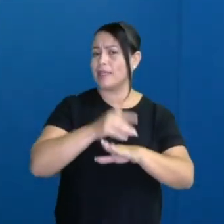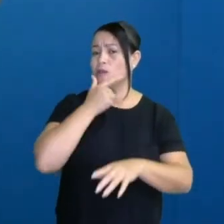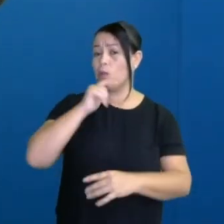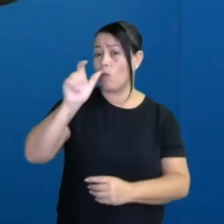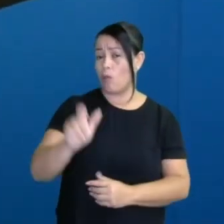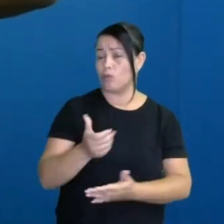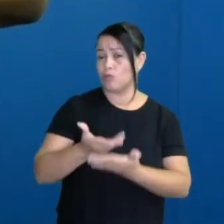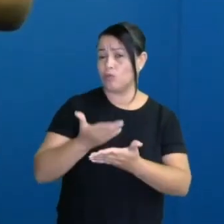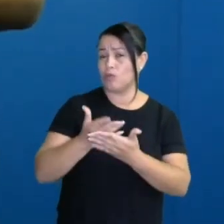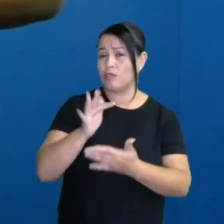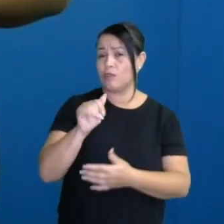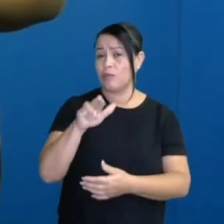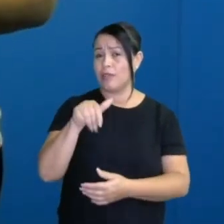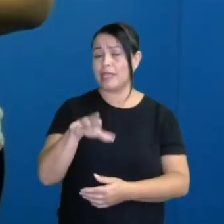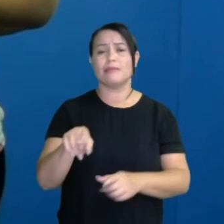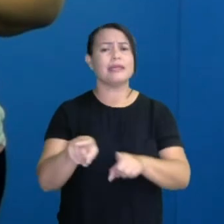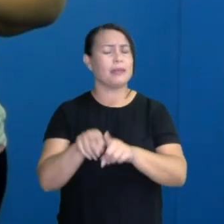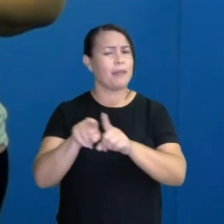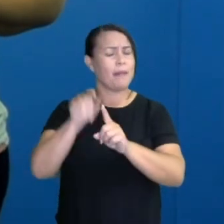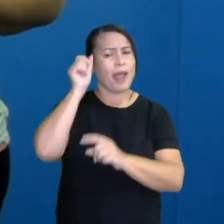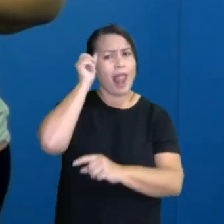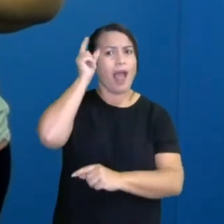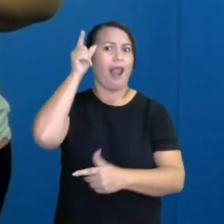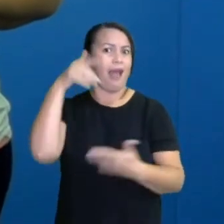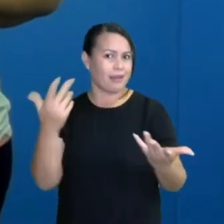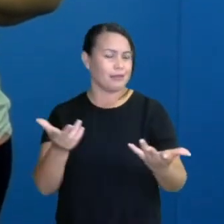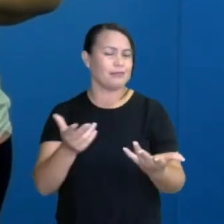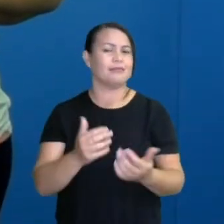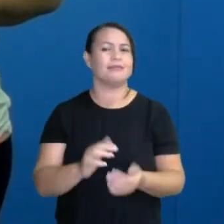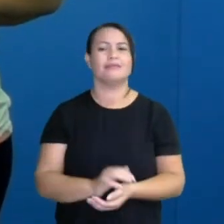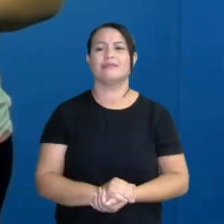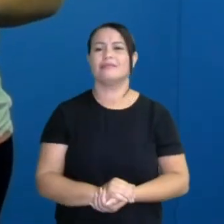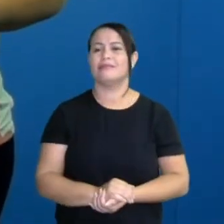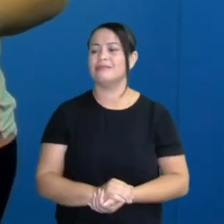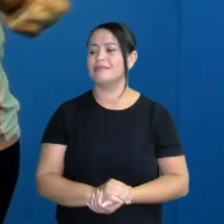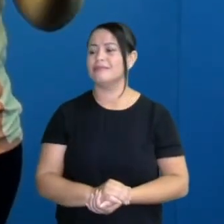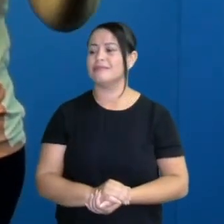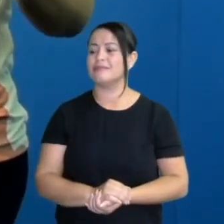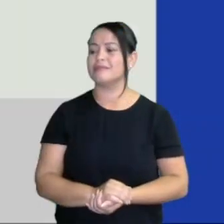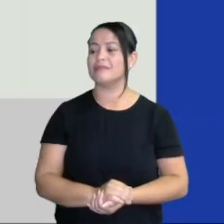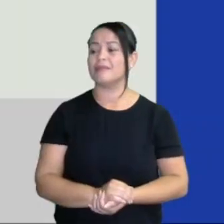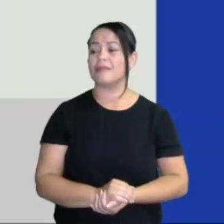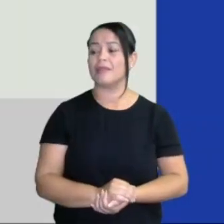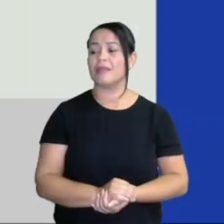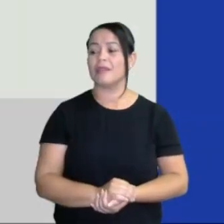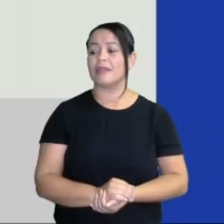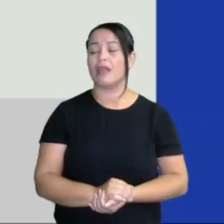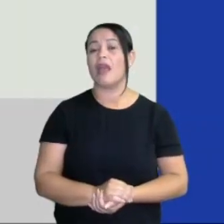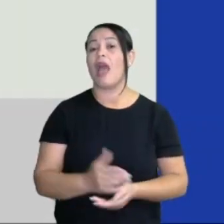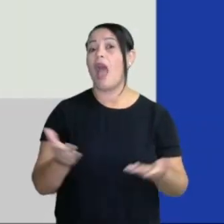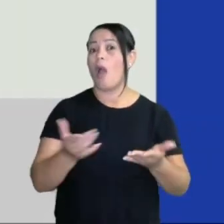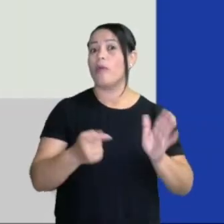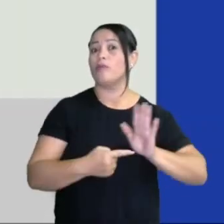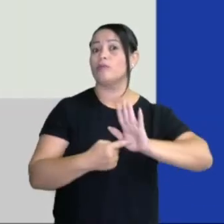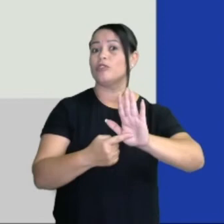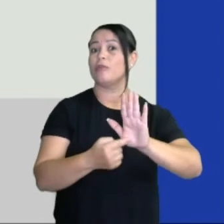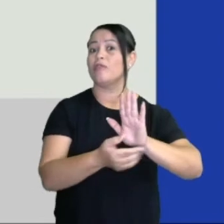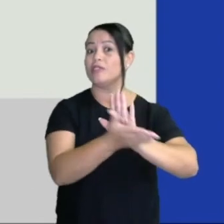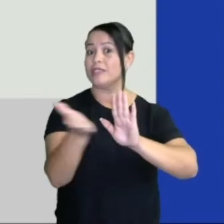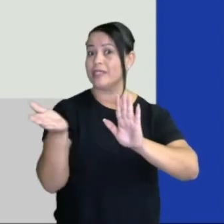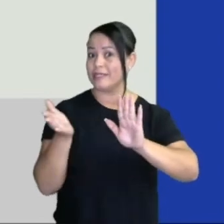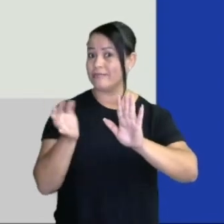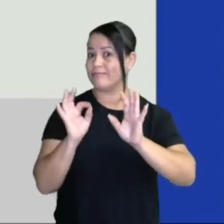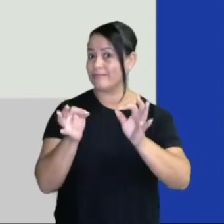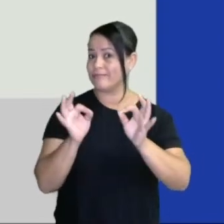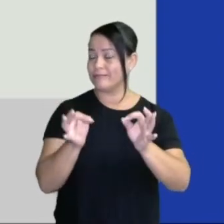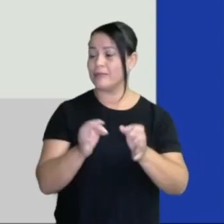utilizar pela lógica matemática, ok? Vê só. Trouxe aqui para vocês agora é a sua